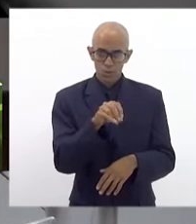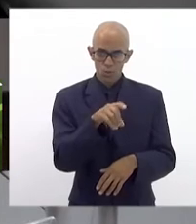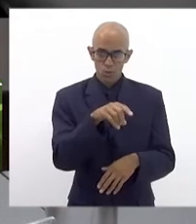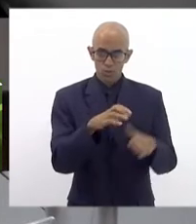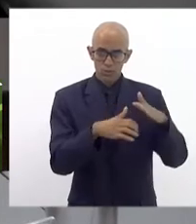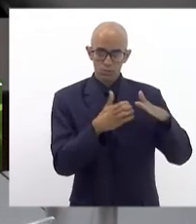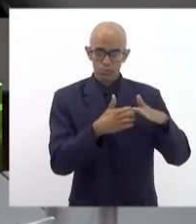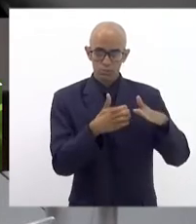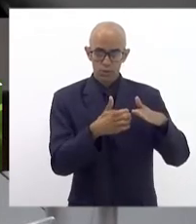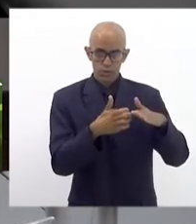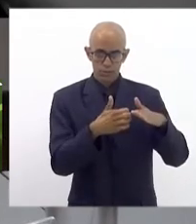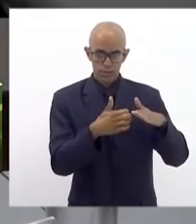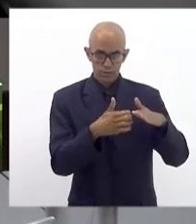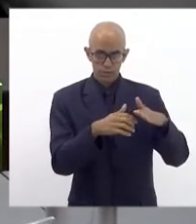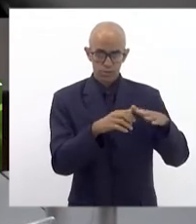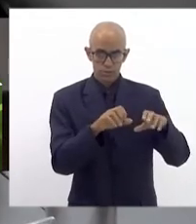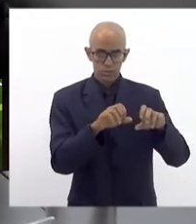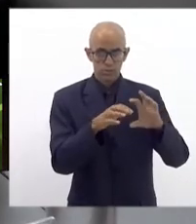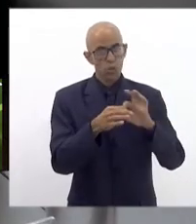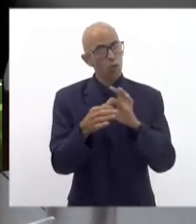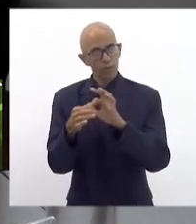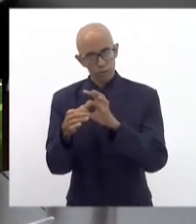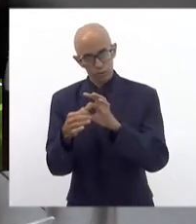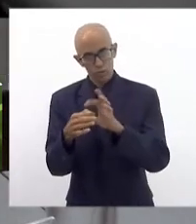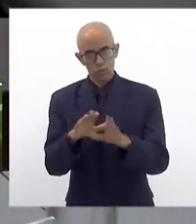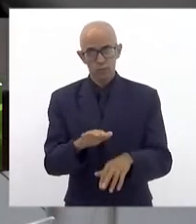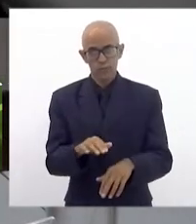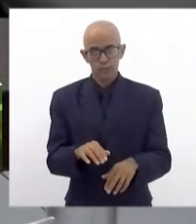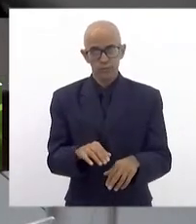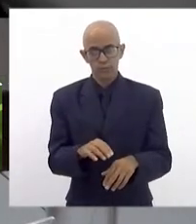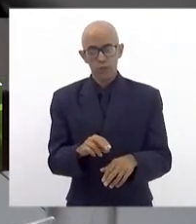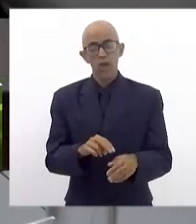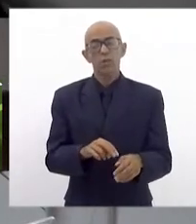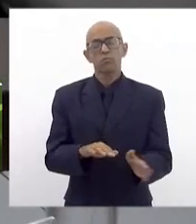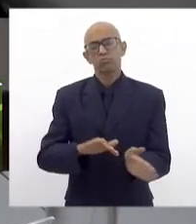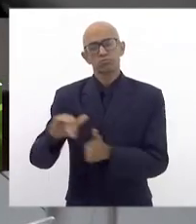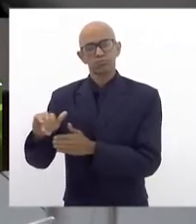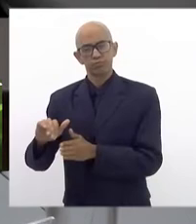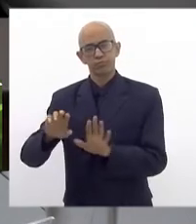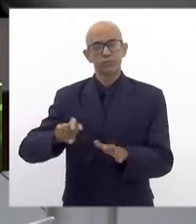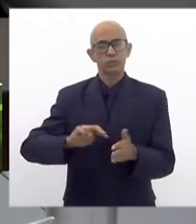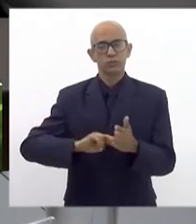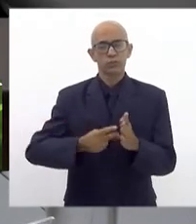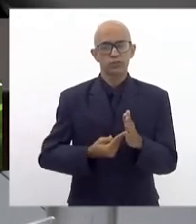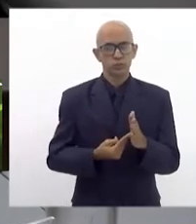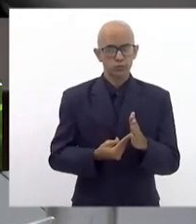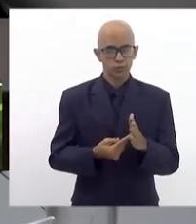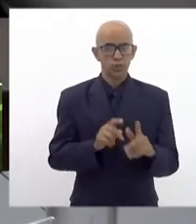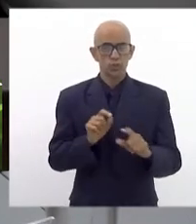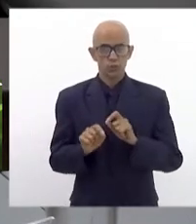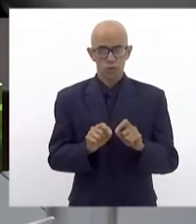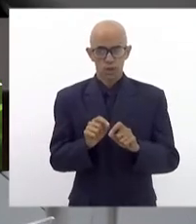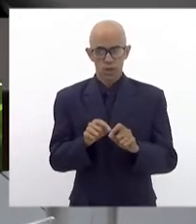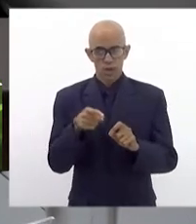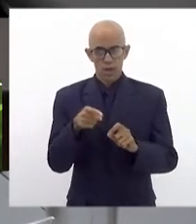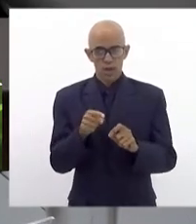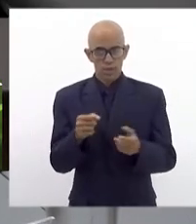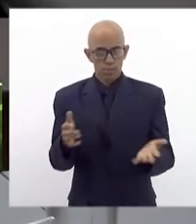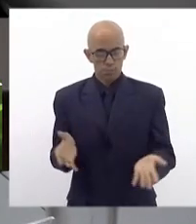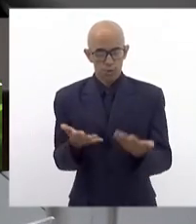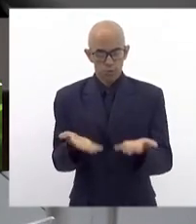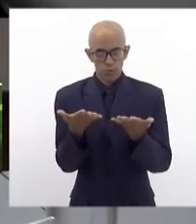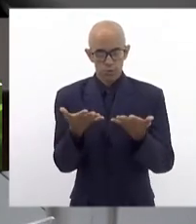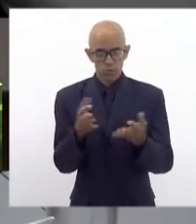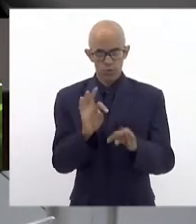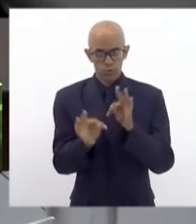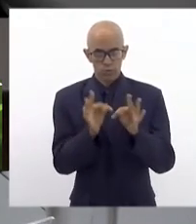ou externo. Ou seja, essa promoção da cola entre ciência, tecnologia e empresarial, viu, Carlos? A